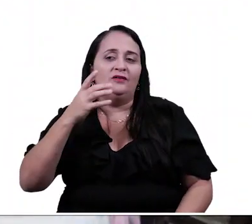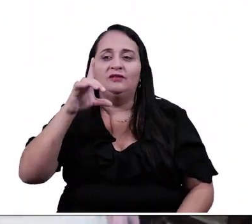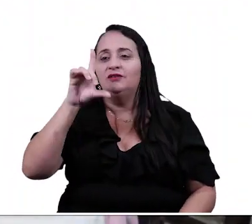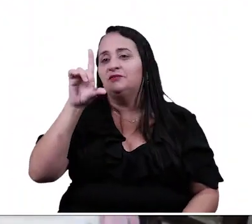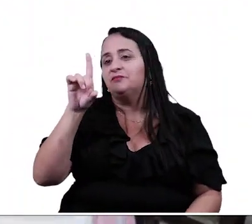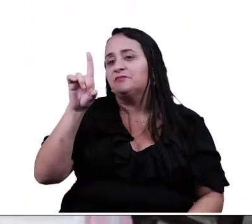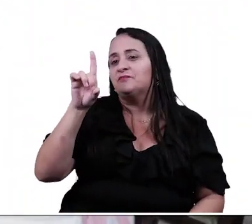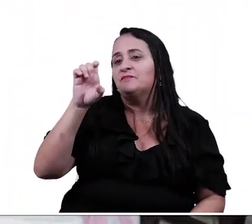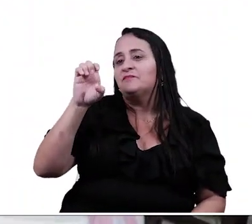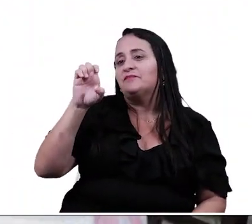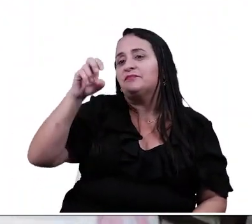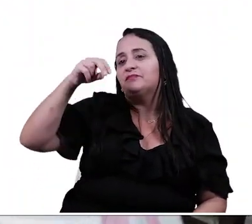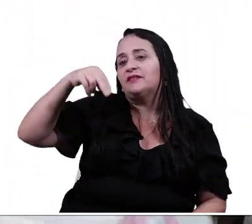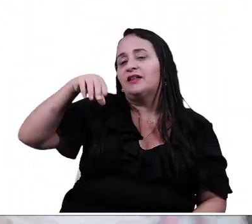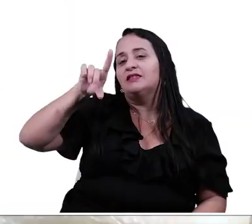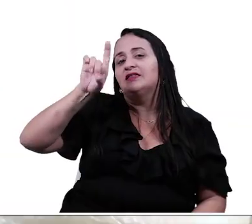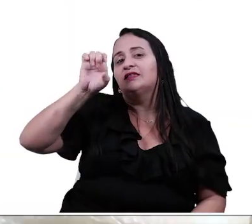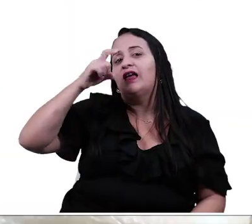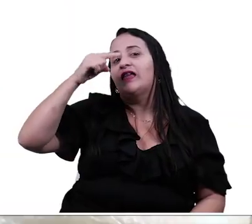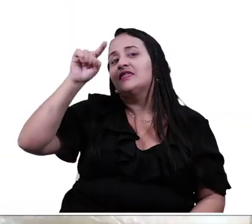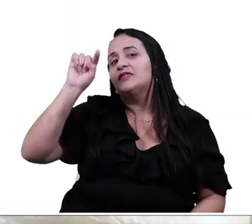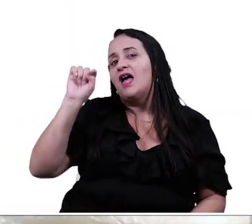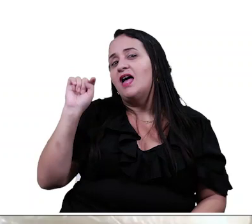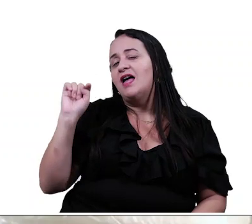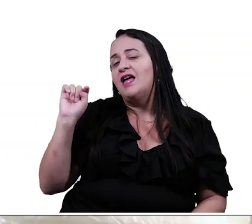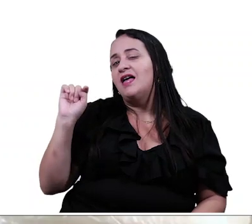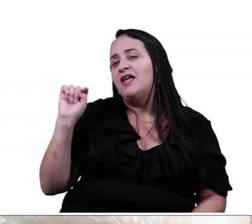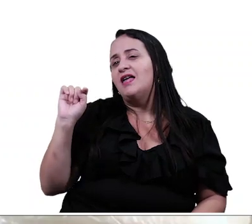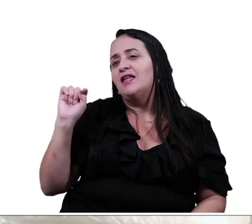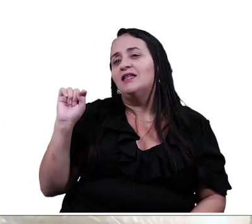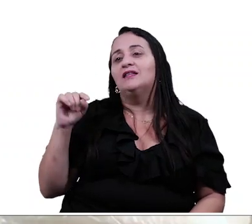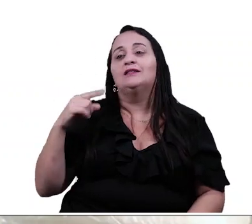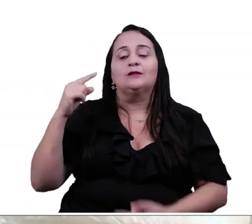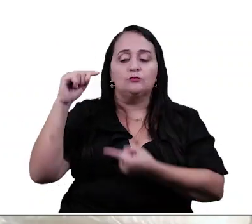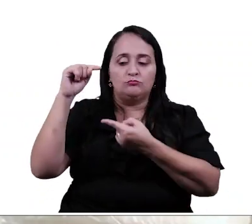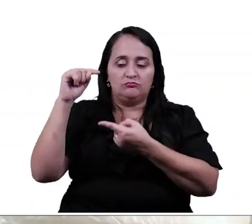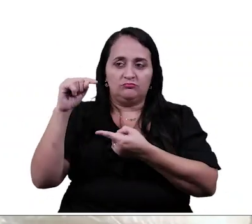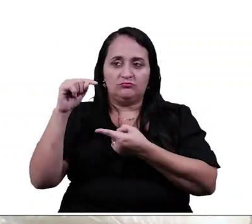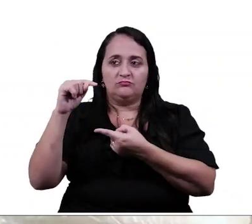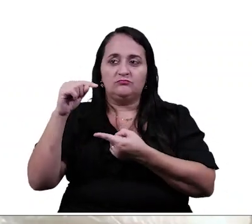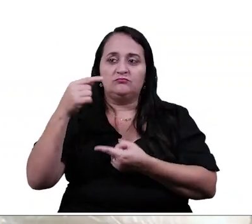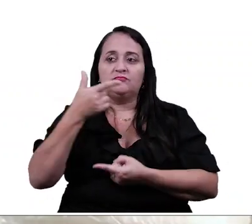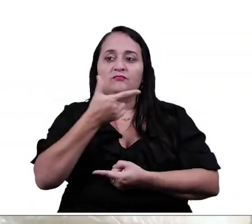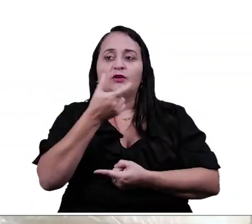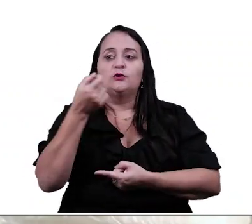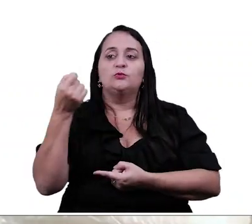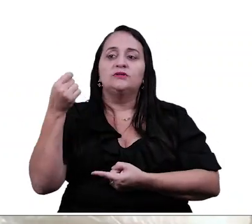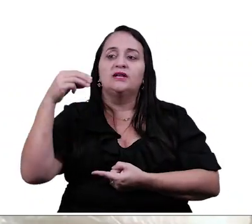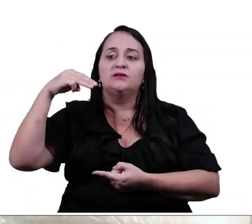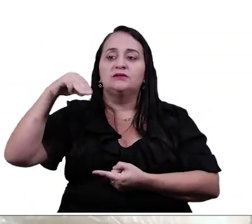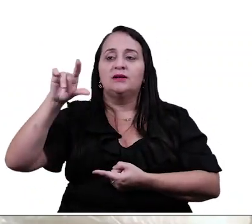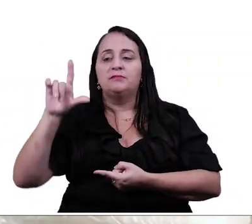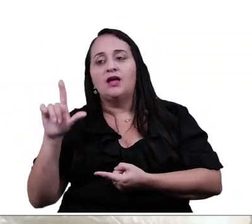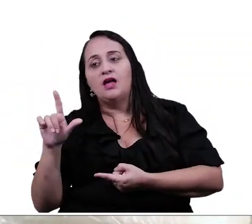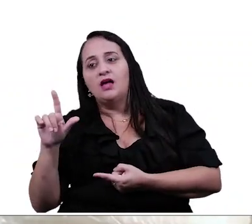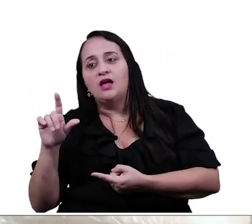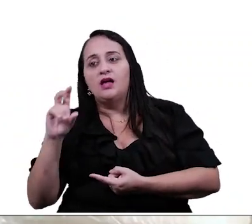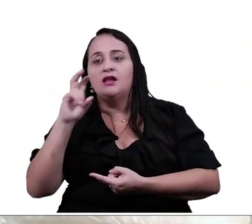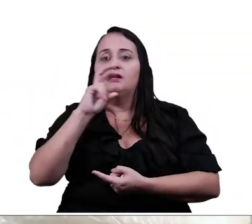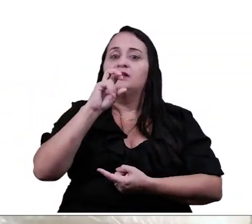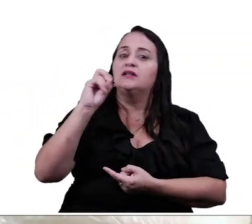dendê. De dendê? Tem sim. Você quer o qual? É o de 200 ml, o de